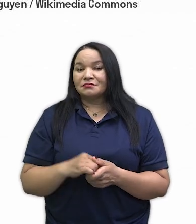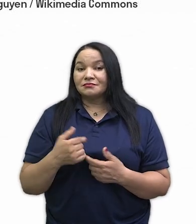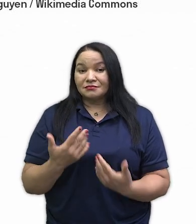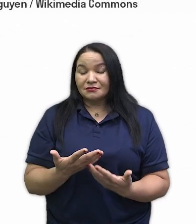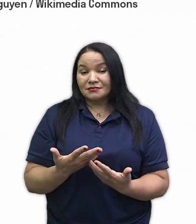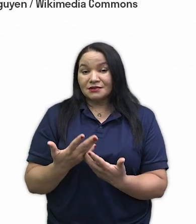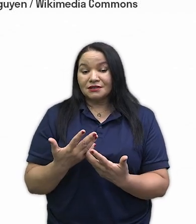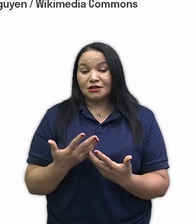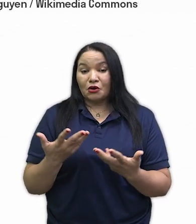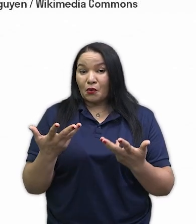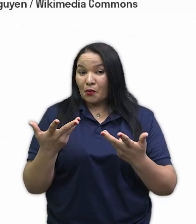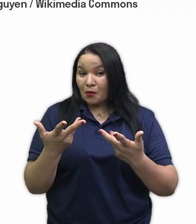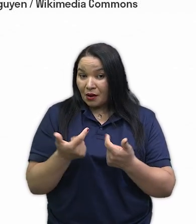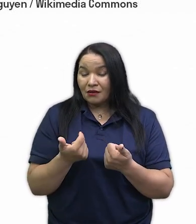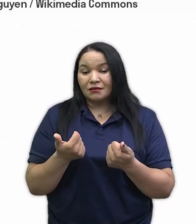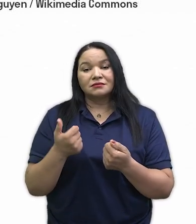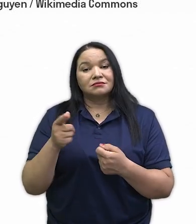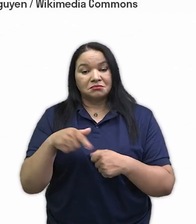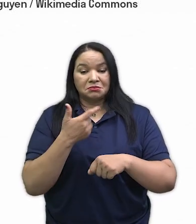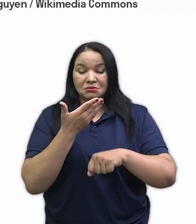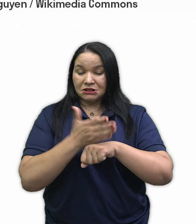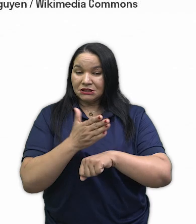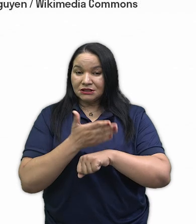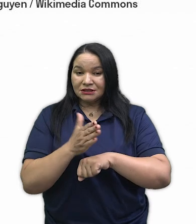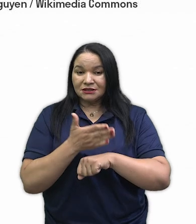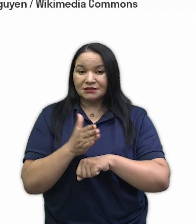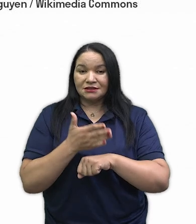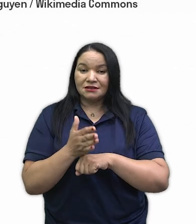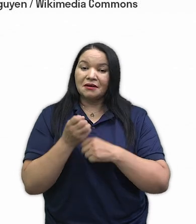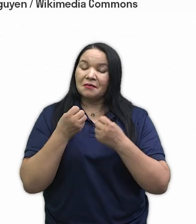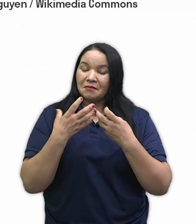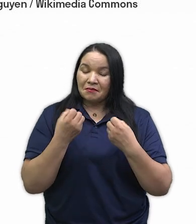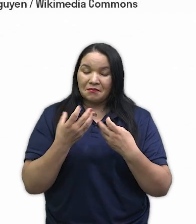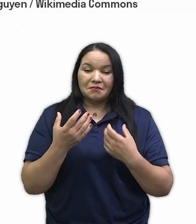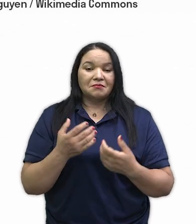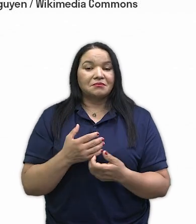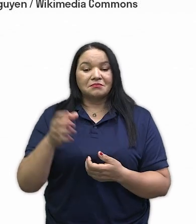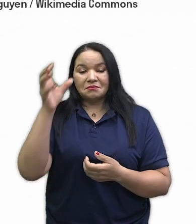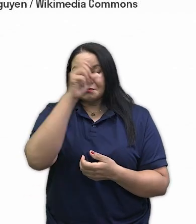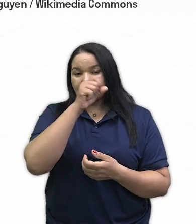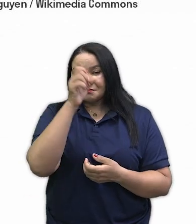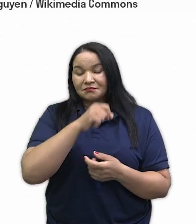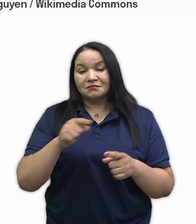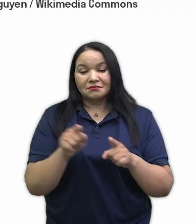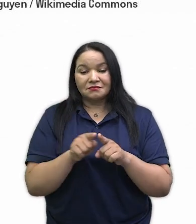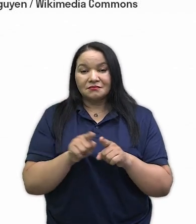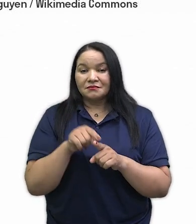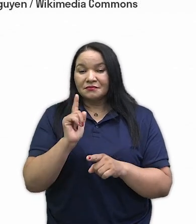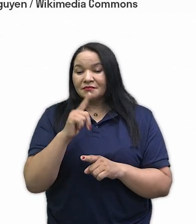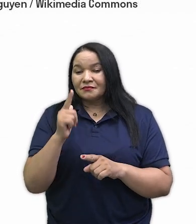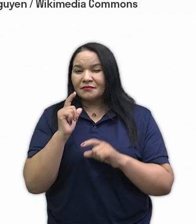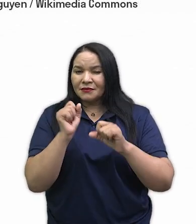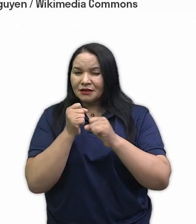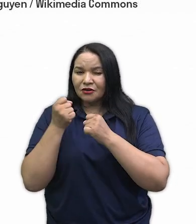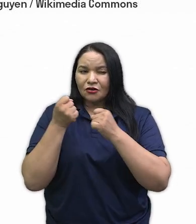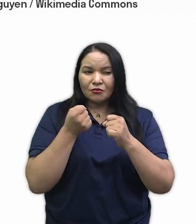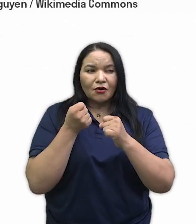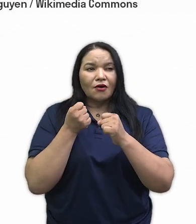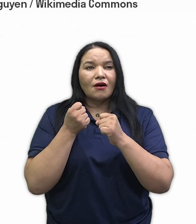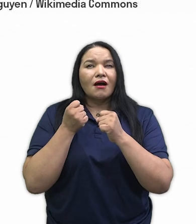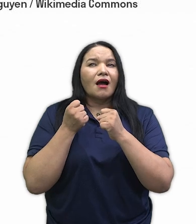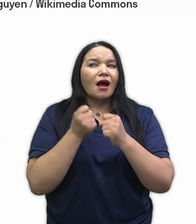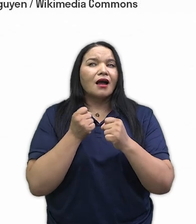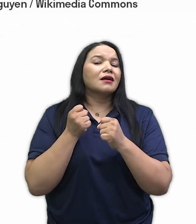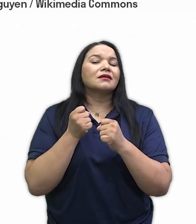a qualidade do treinamento técnico que eles recebem. O boxe também é a mesma coisa. Como é que a pessoa não